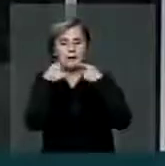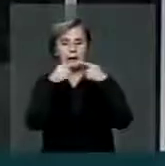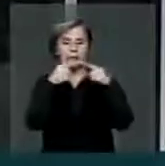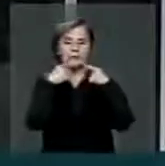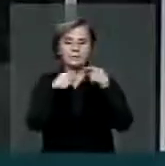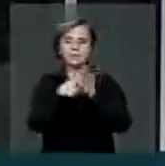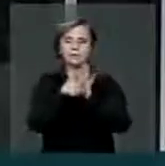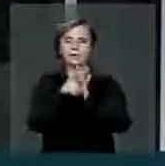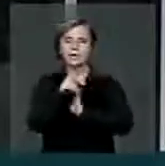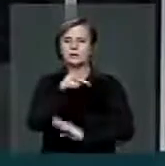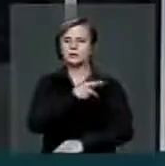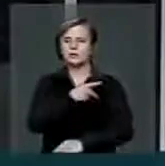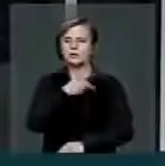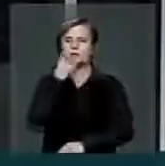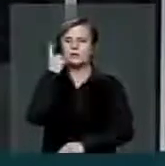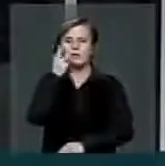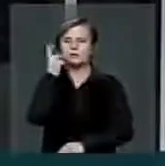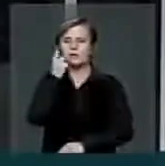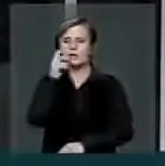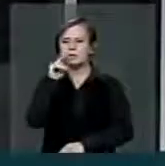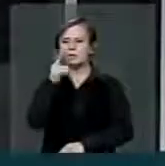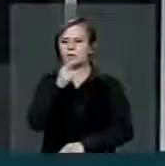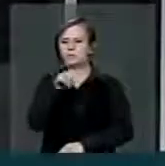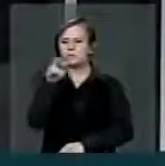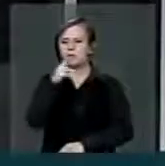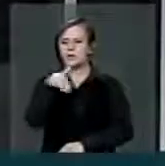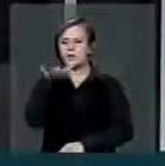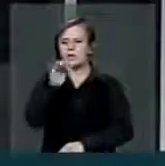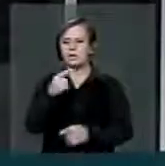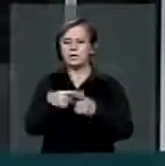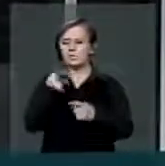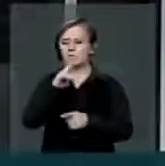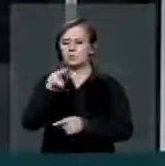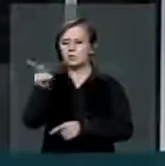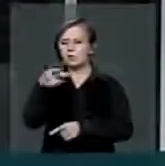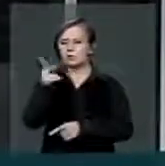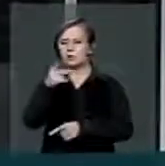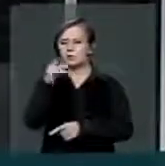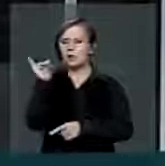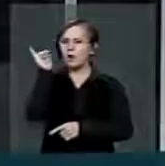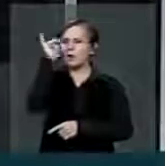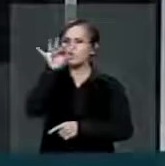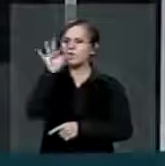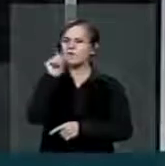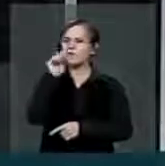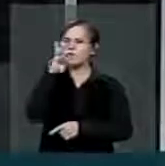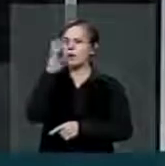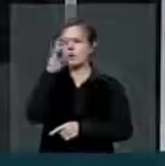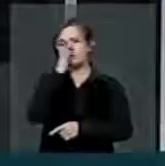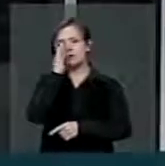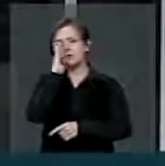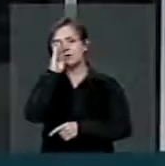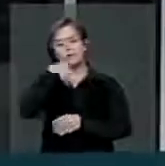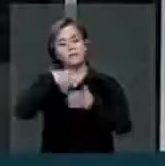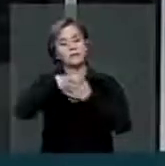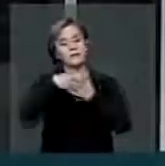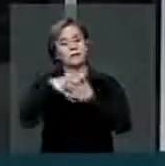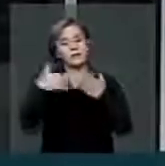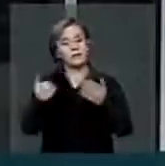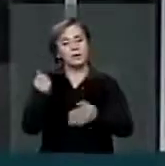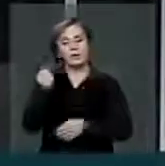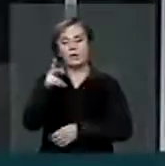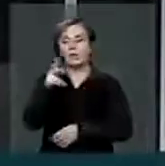Eduardo Alves, por usar de maneira indevida um avião da FAB para ir num jogo de futebol, ou o presidente